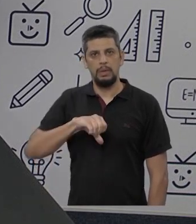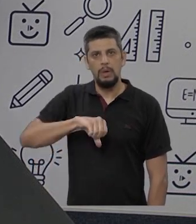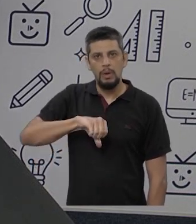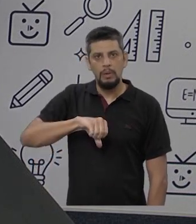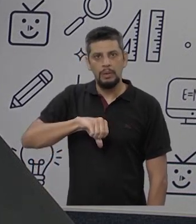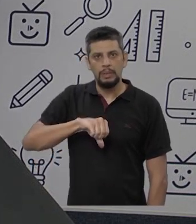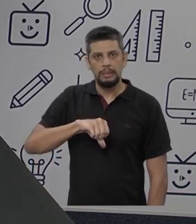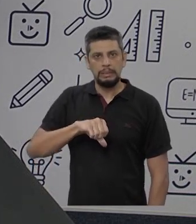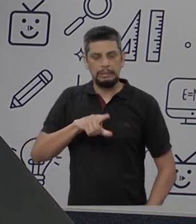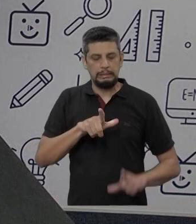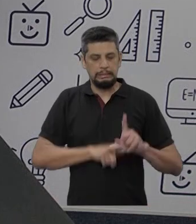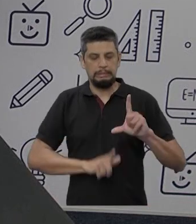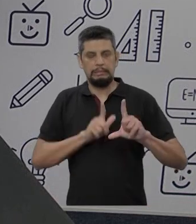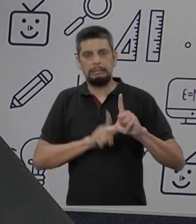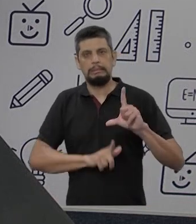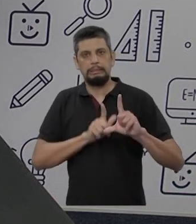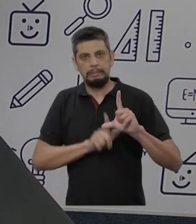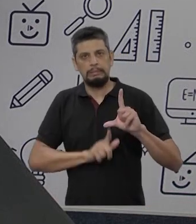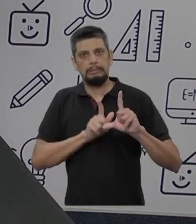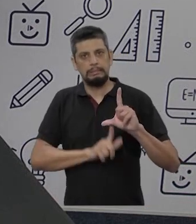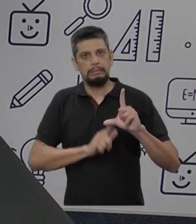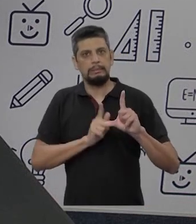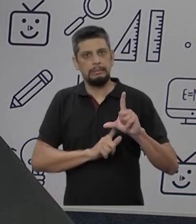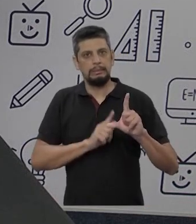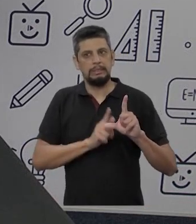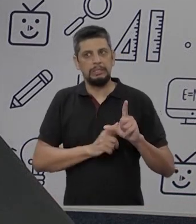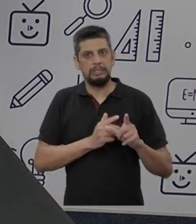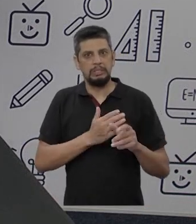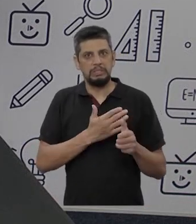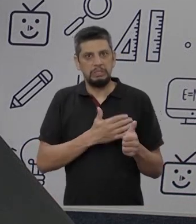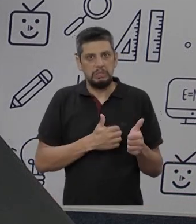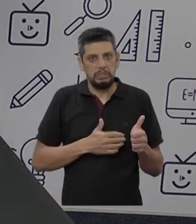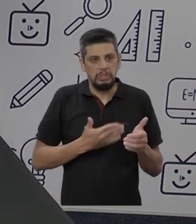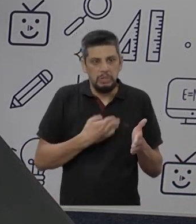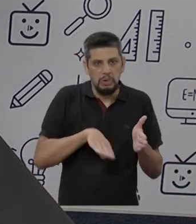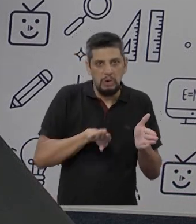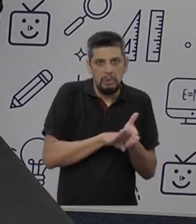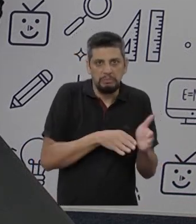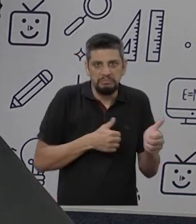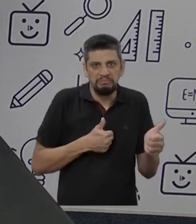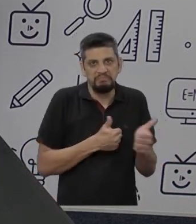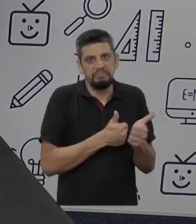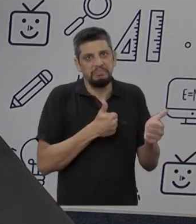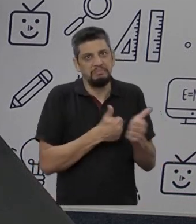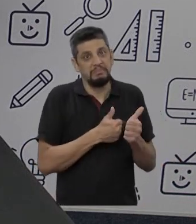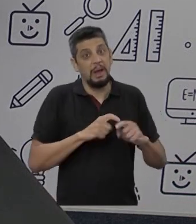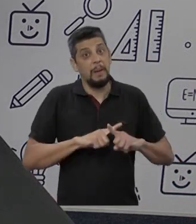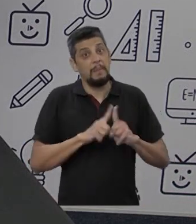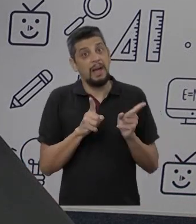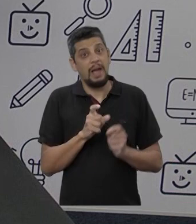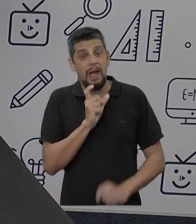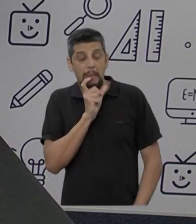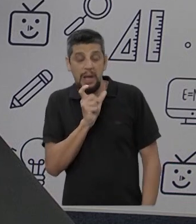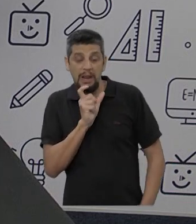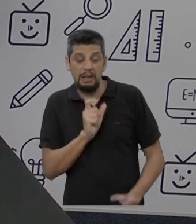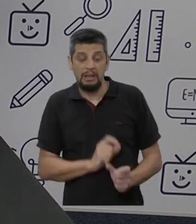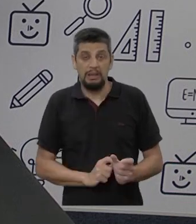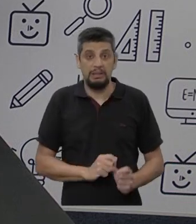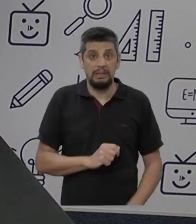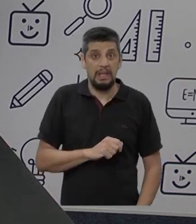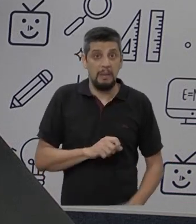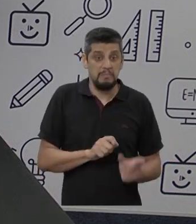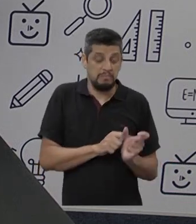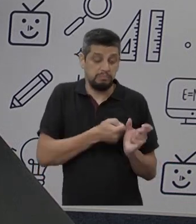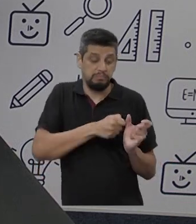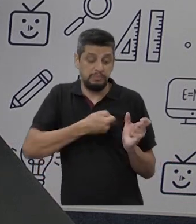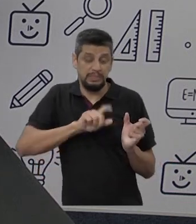8, 9 letras. Chegou bem perto, mas ainda a palavra da Lili